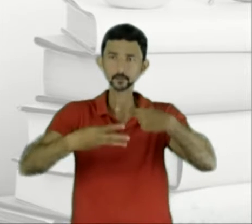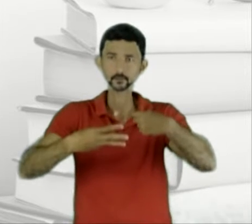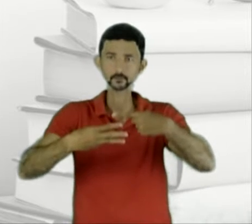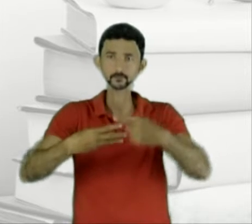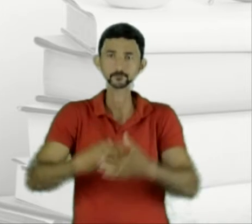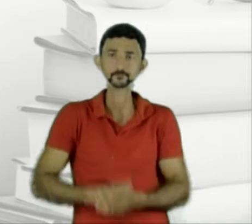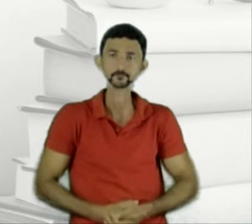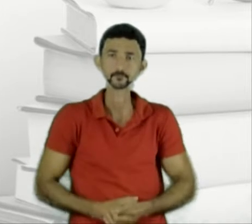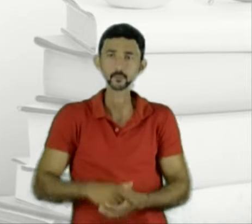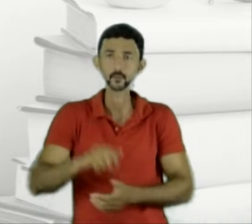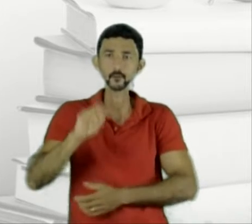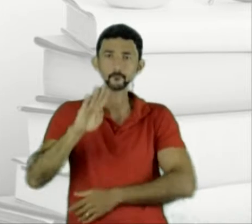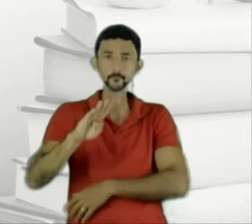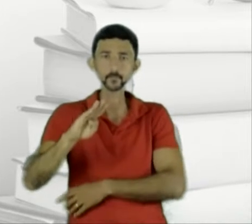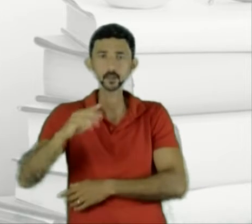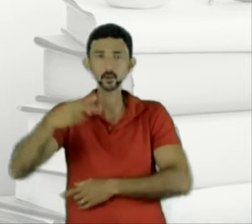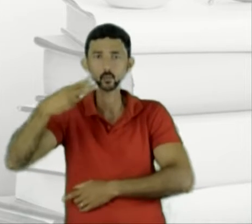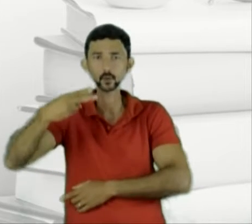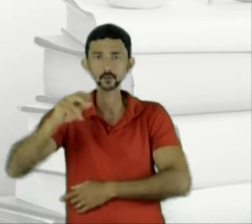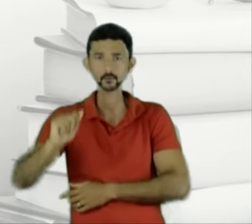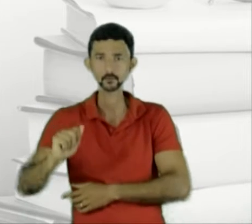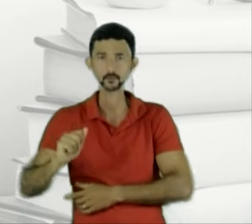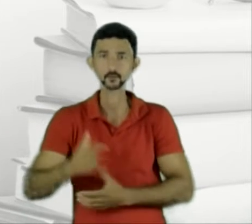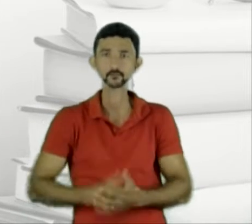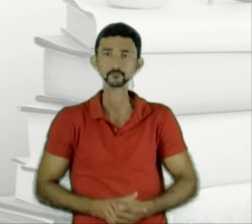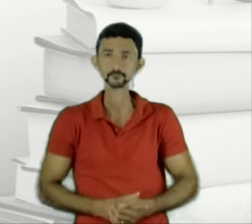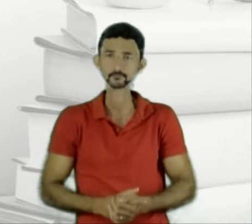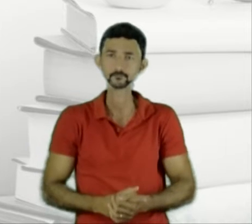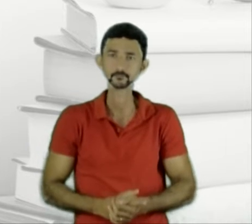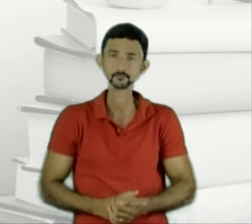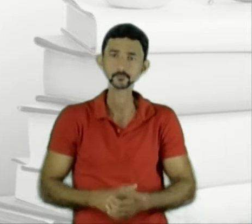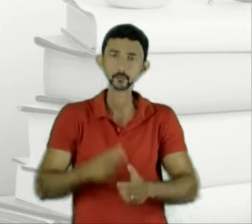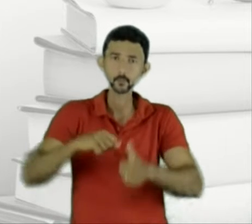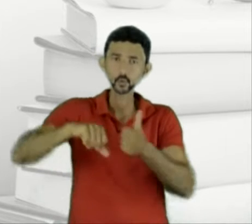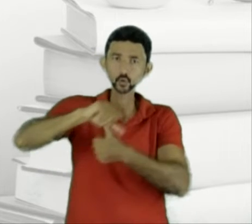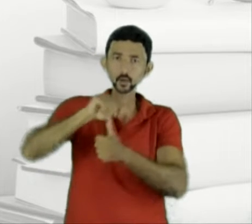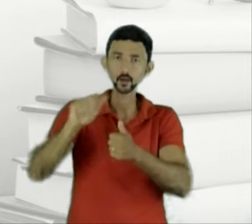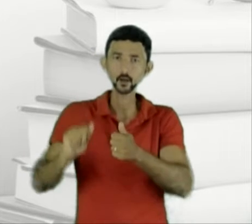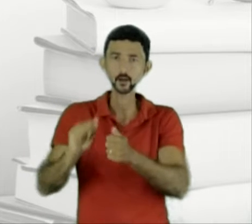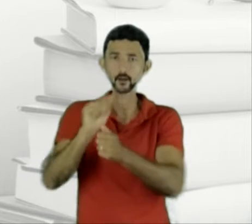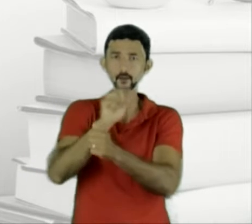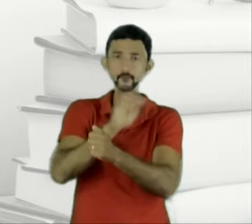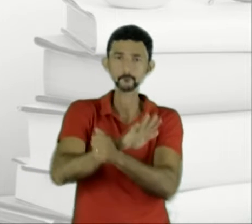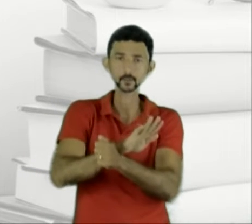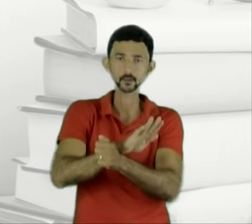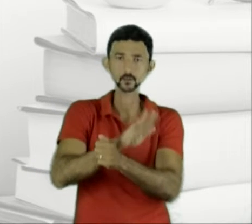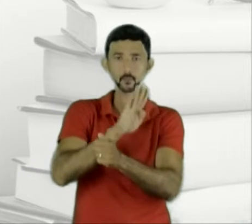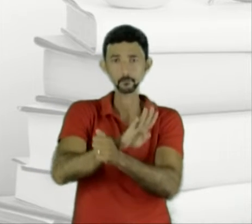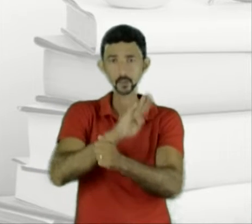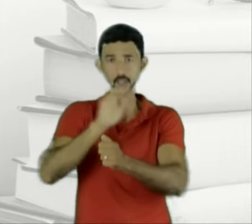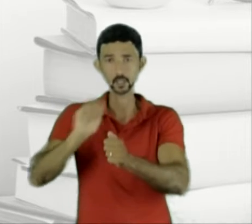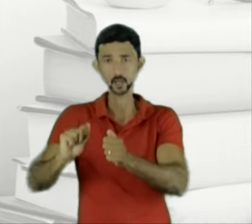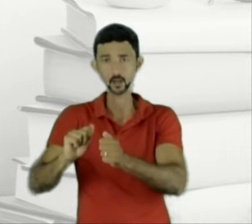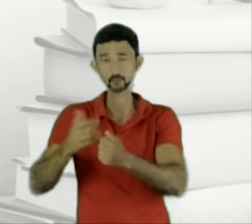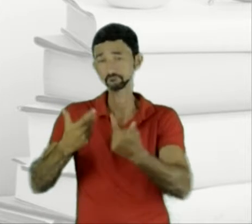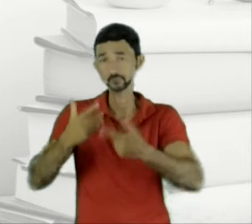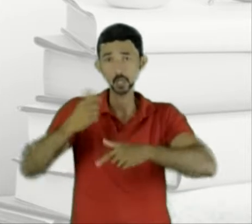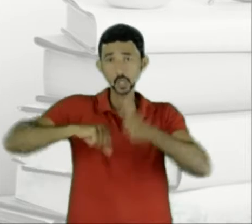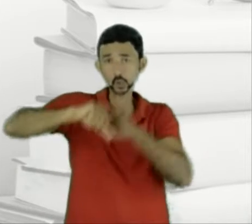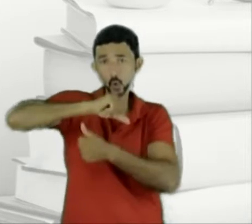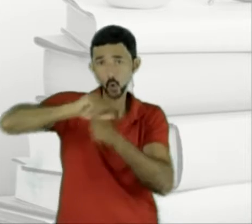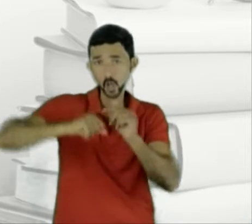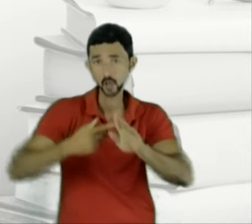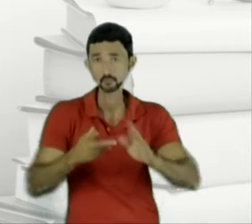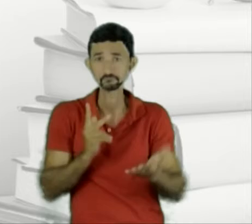A, eu também posso escrever como menos 2/3 AB quadrado, certo? Então é importante ter essa visão